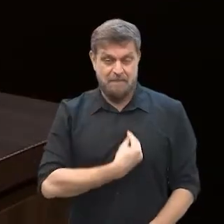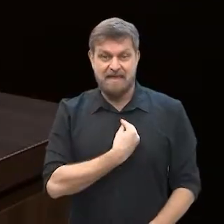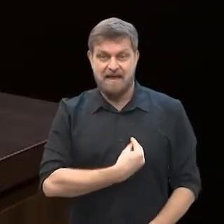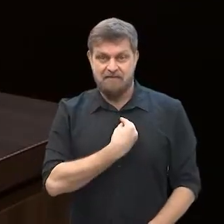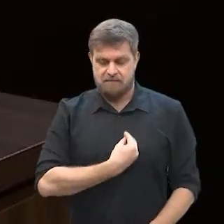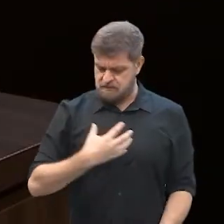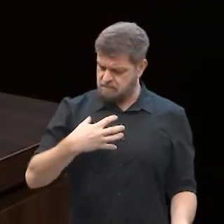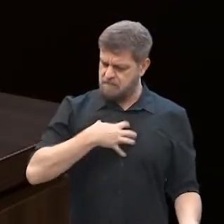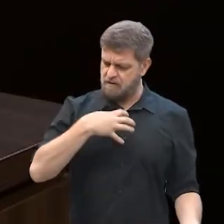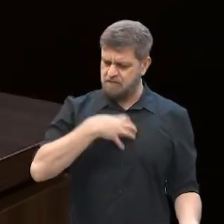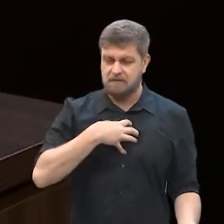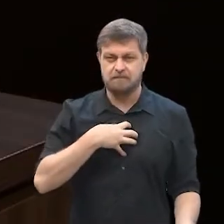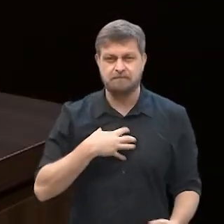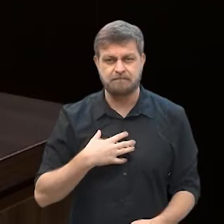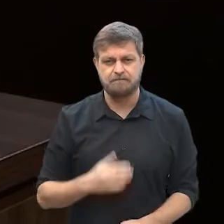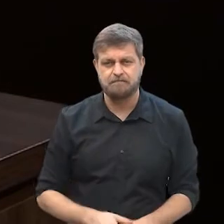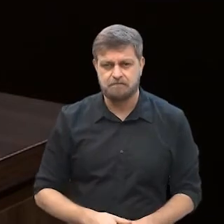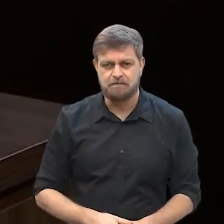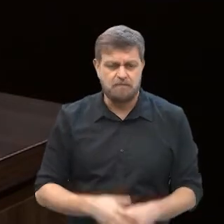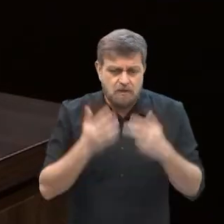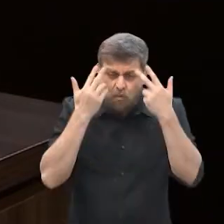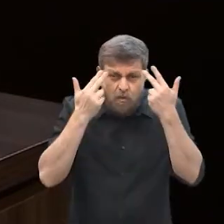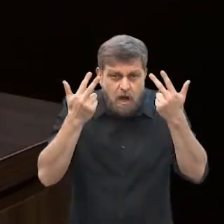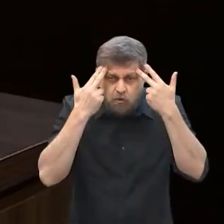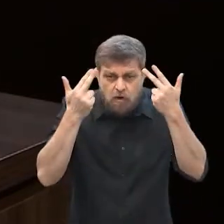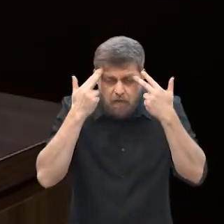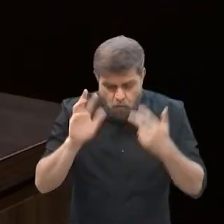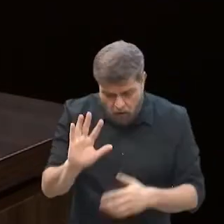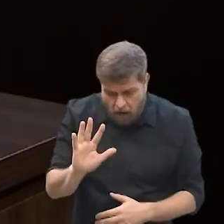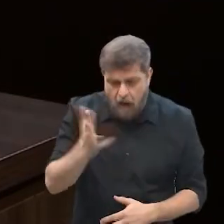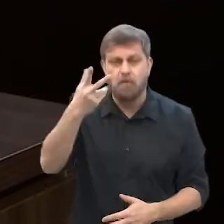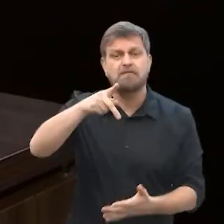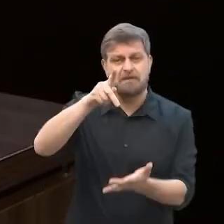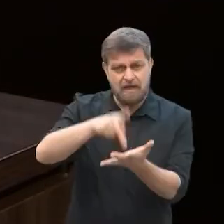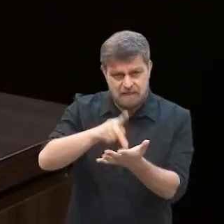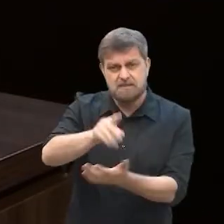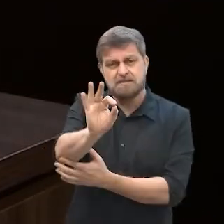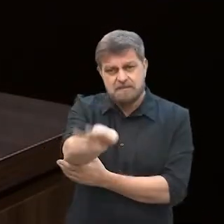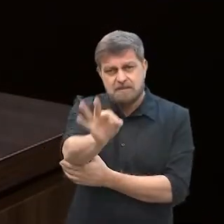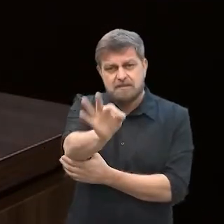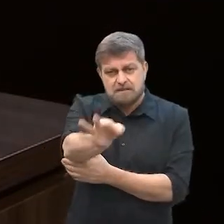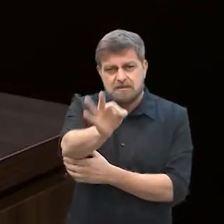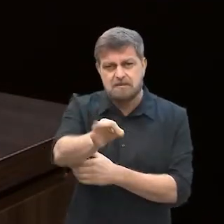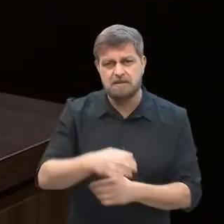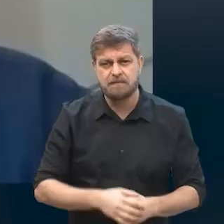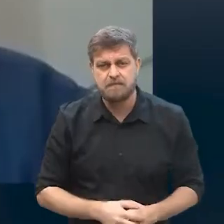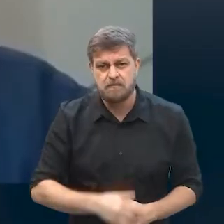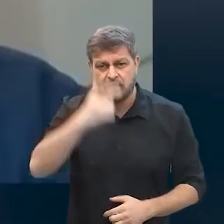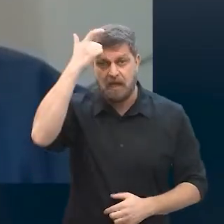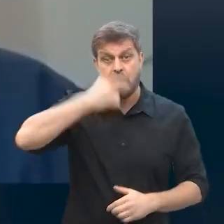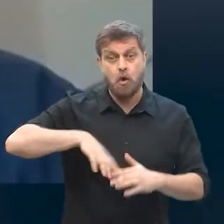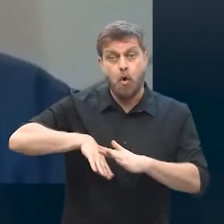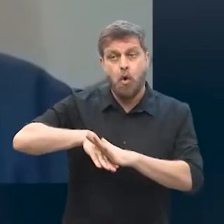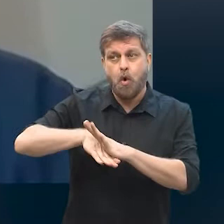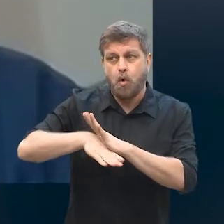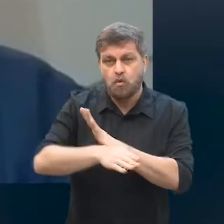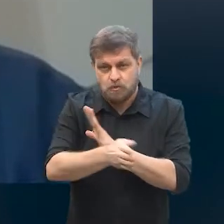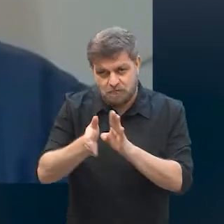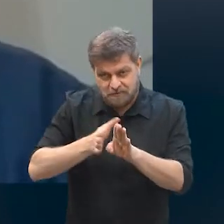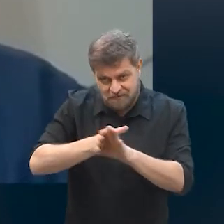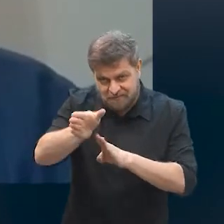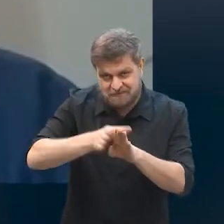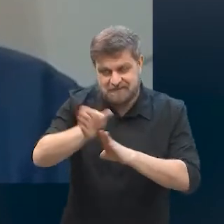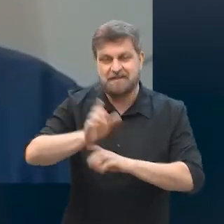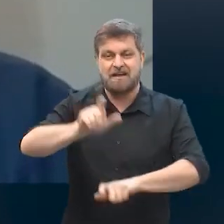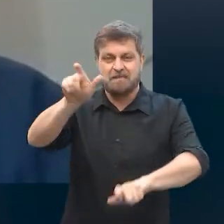de vida. Então é muito comum esse tipo de coisa acontecer. Eu costumo sempre recomendar também